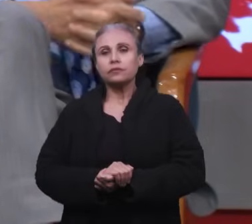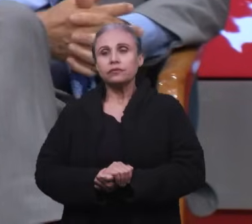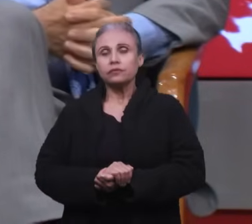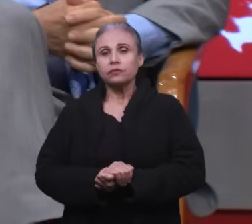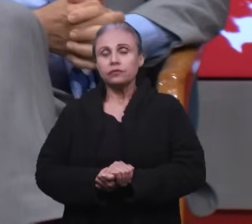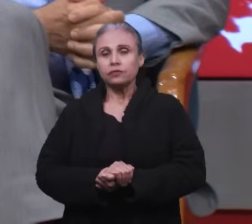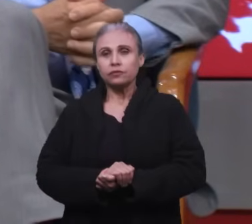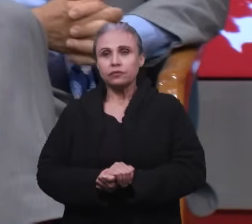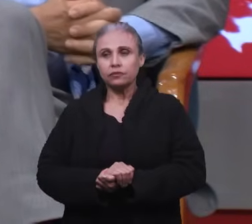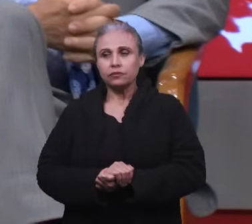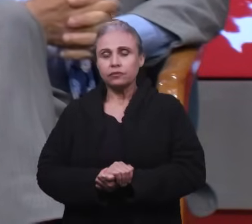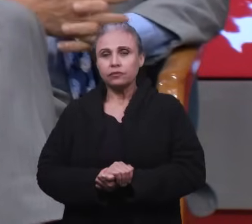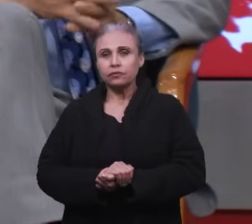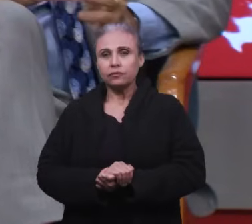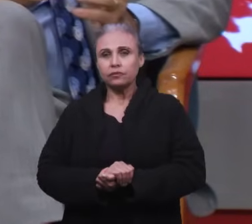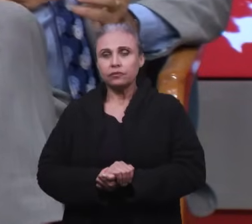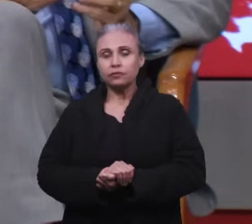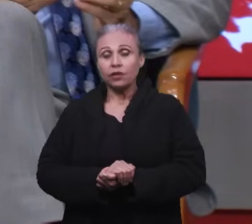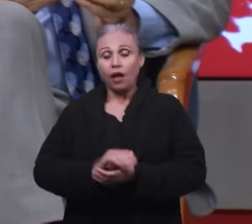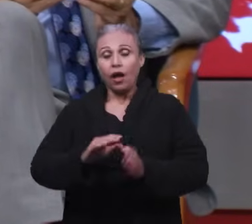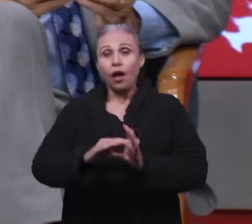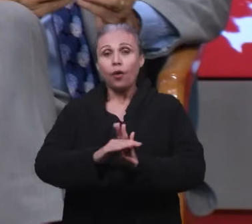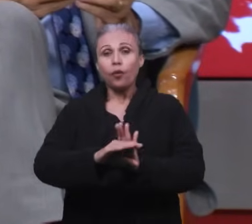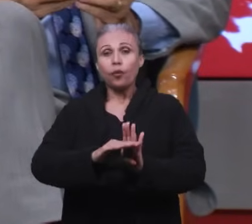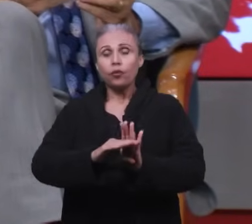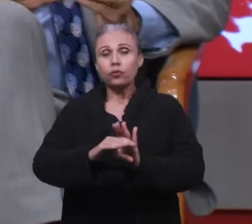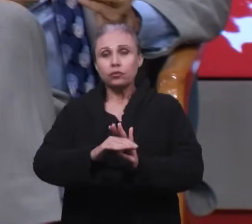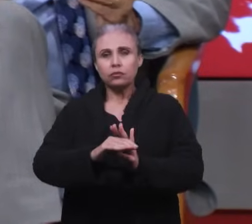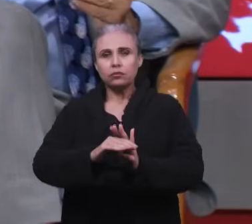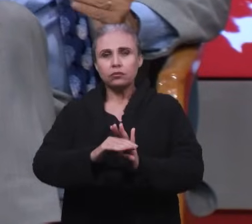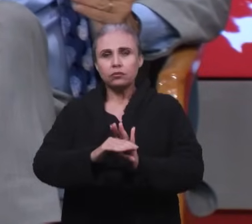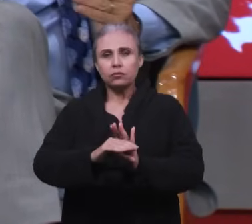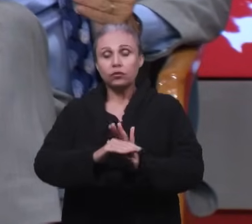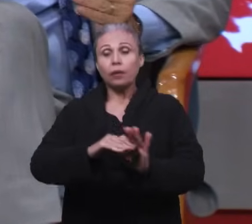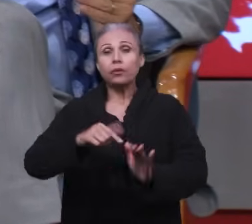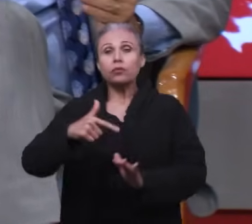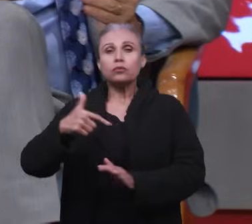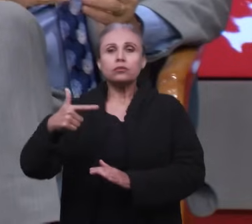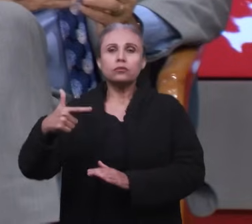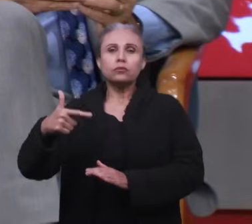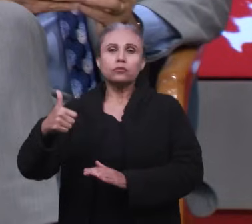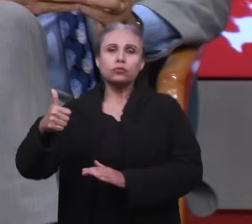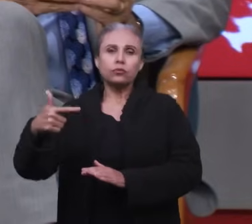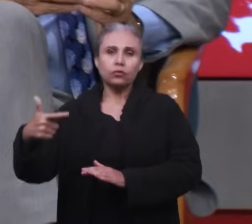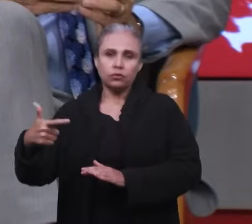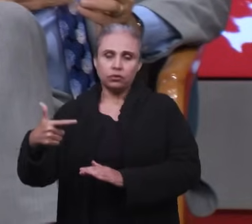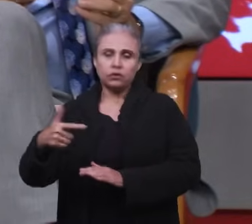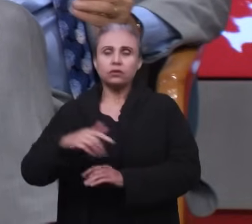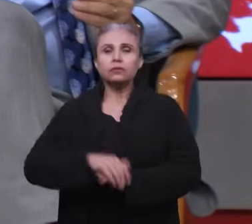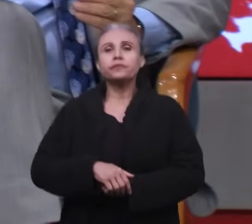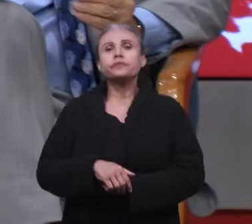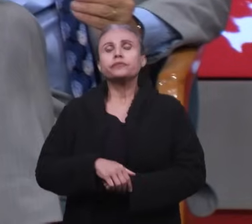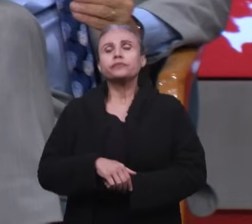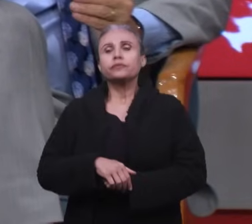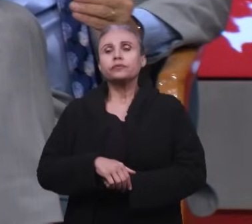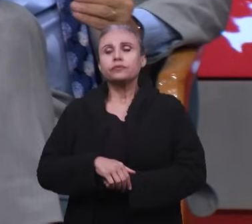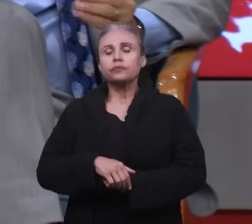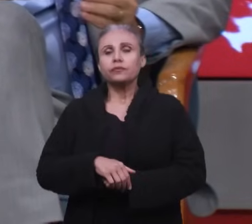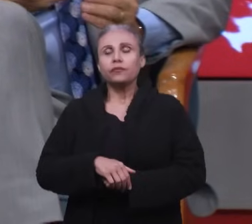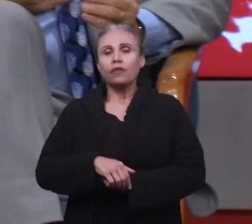quê? Porque aí no capítulo 12, que é o seguir,